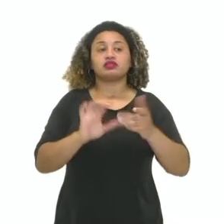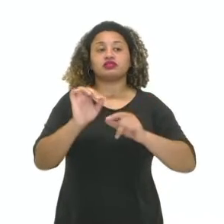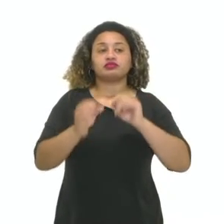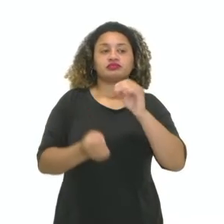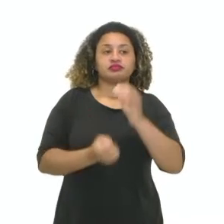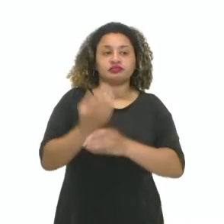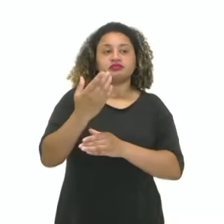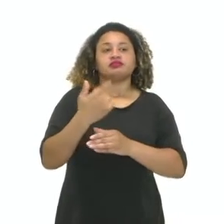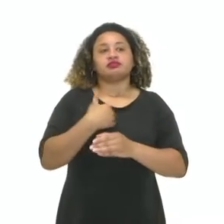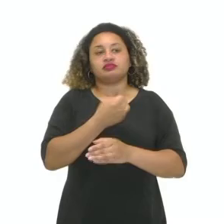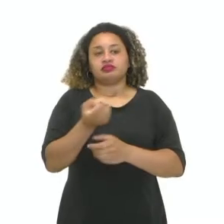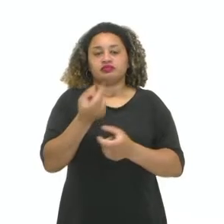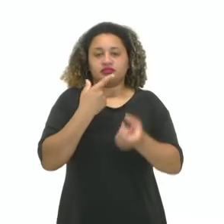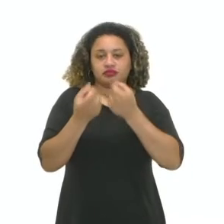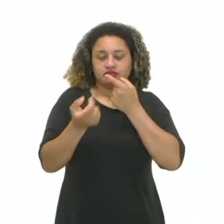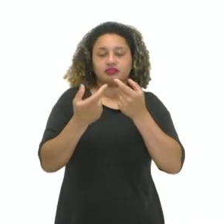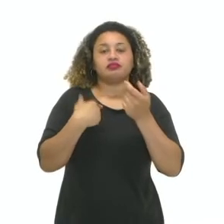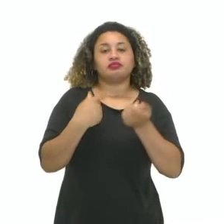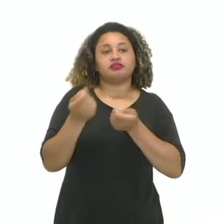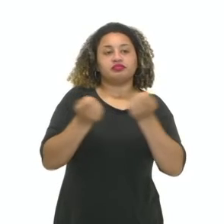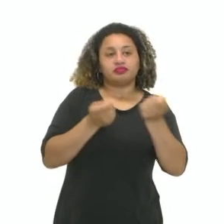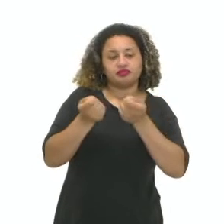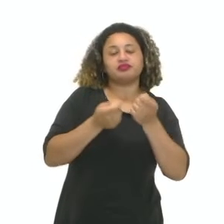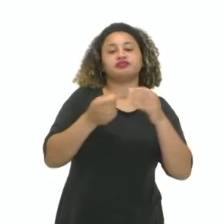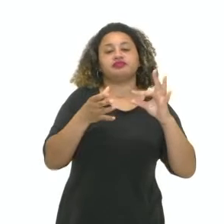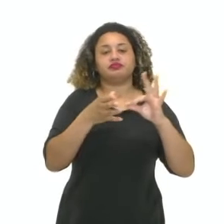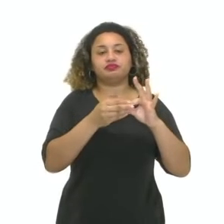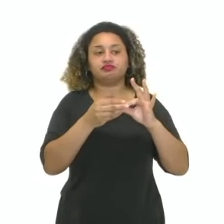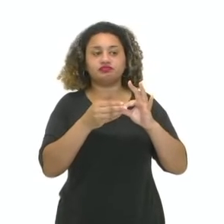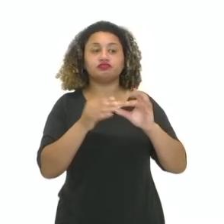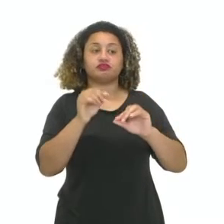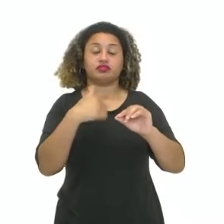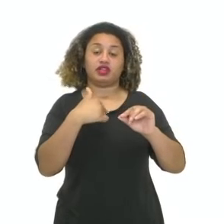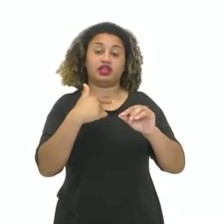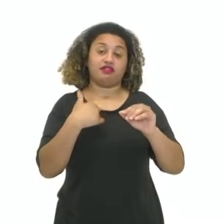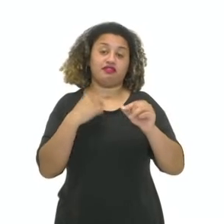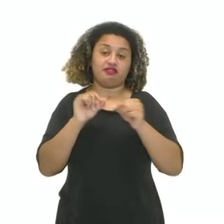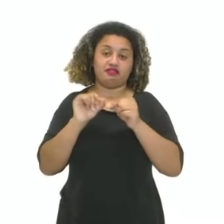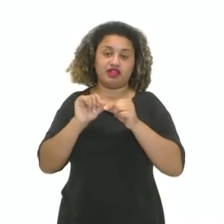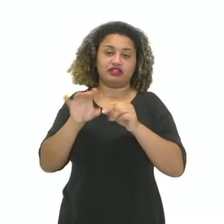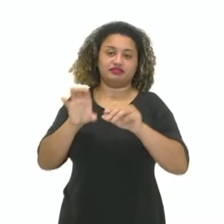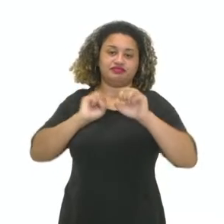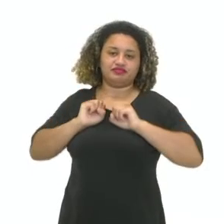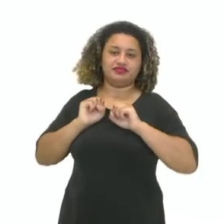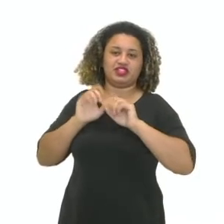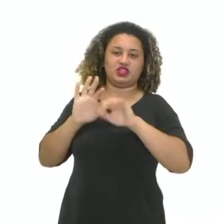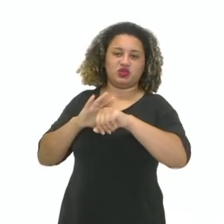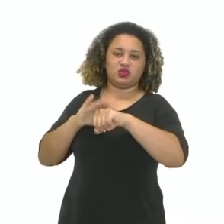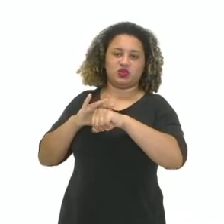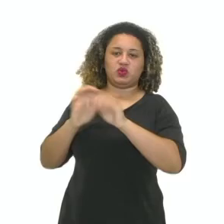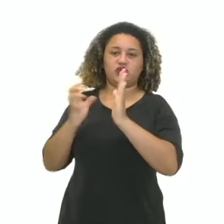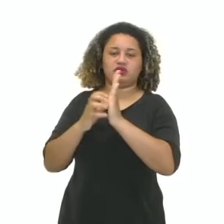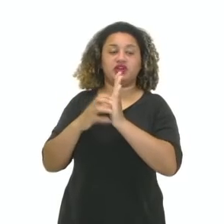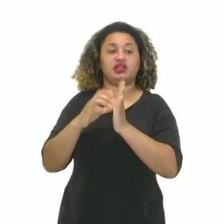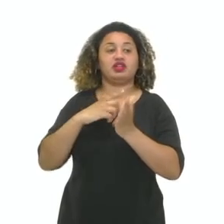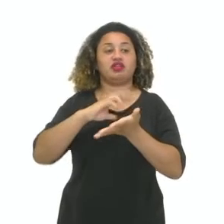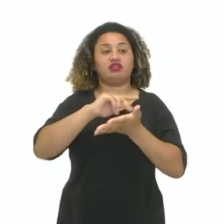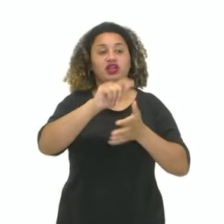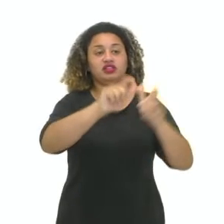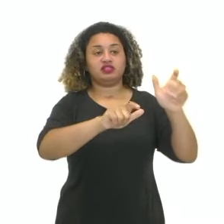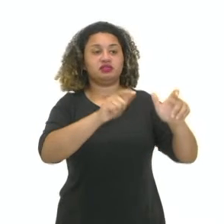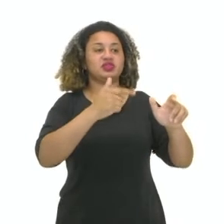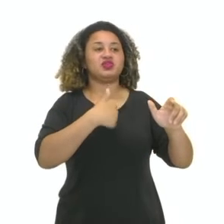surgimento de drogas eficazes no controle do vírus HIV, causador da AIDS, tem levado muitas pessoas a